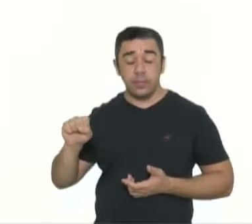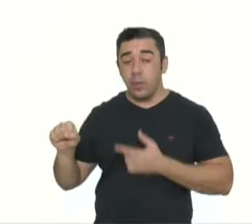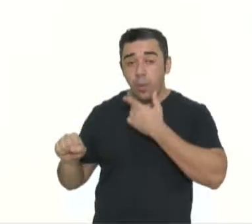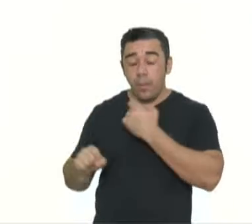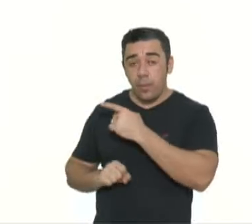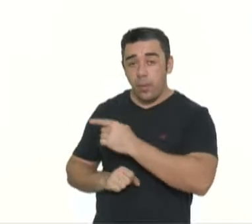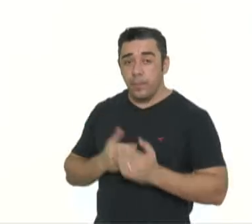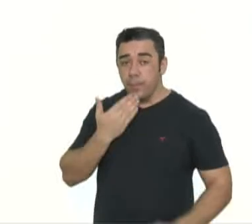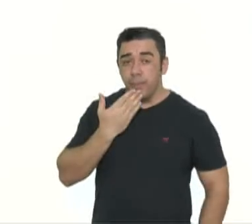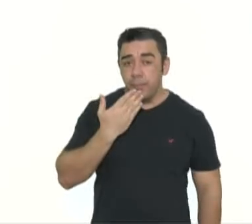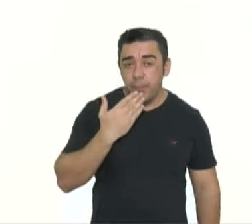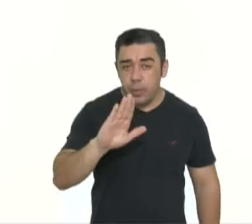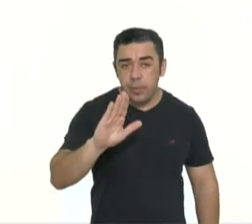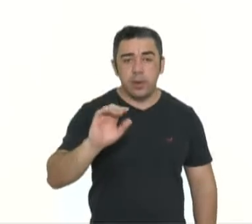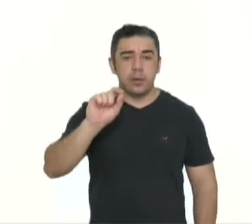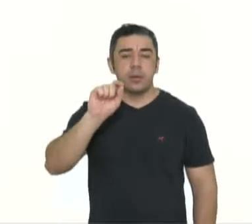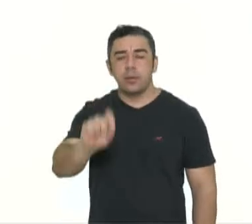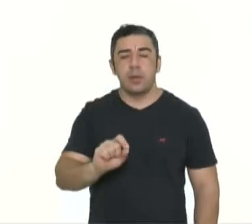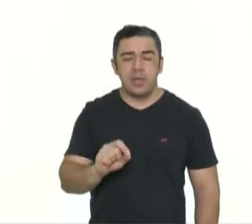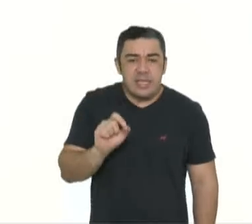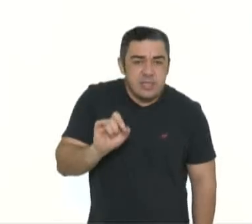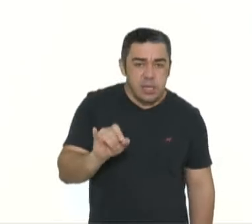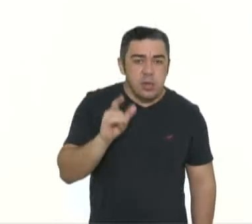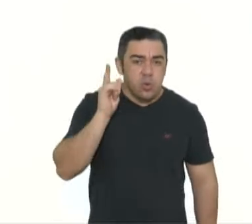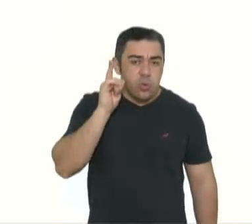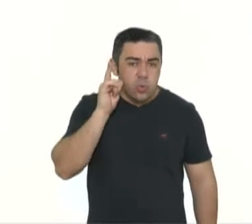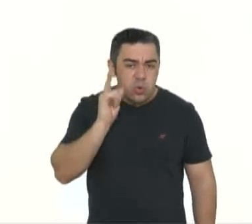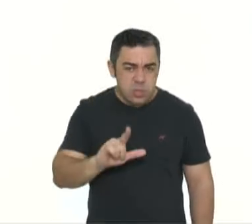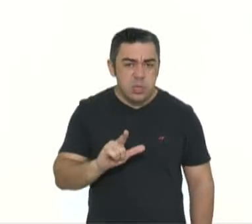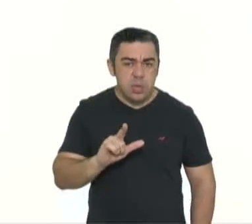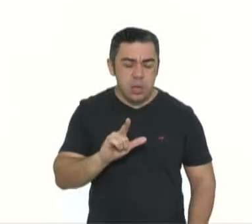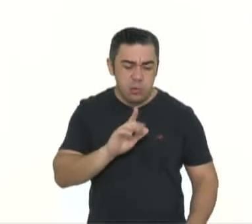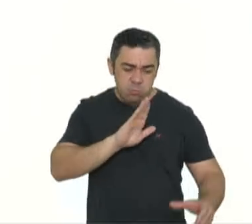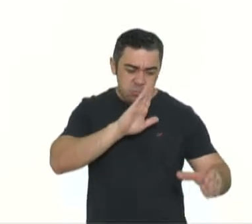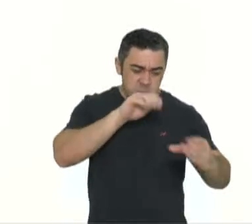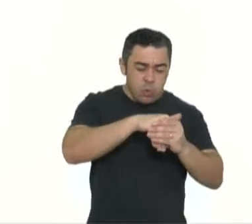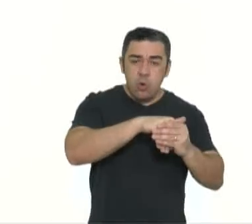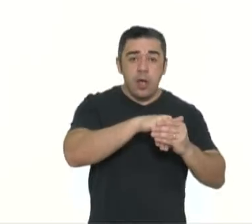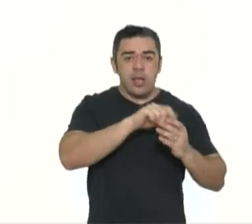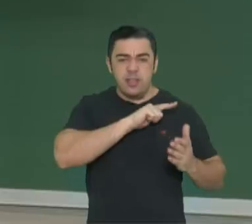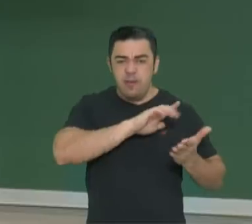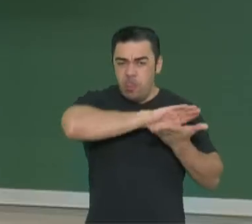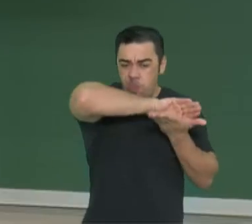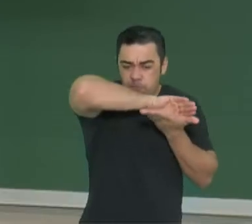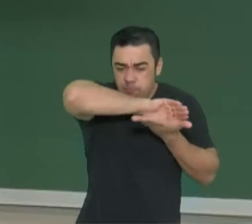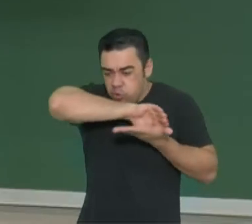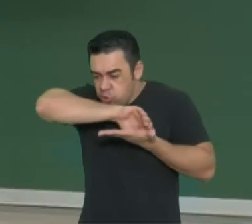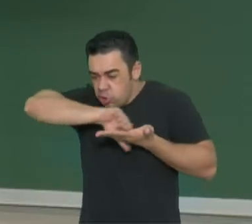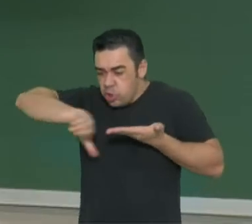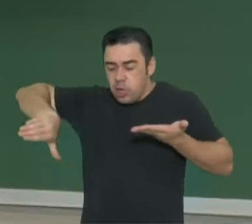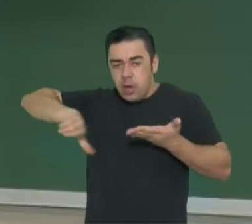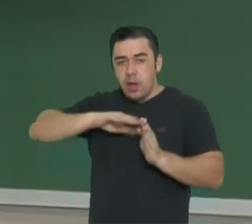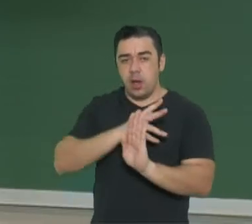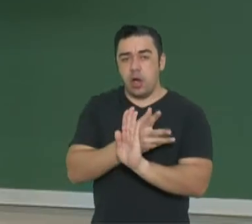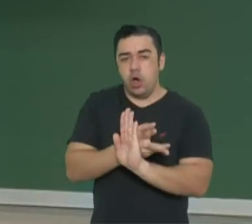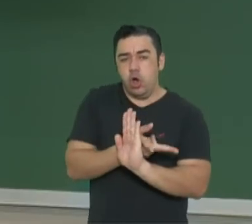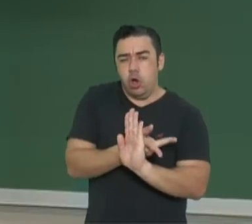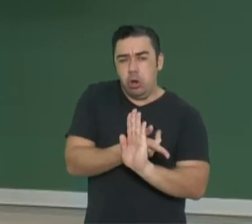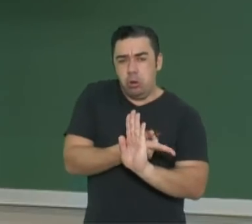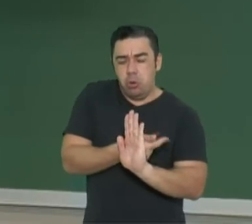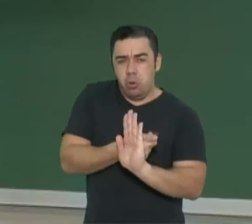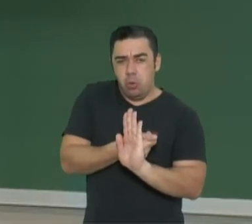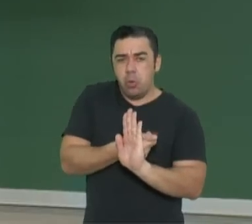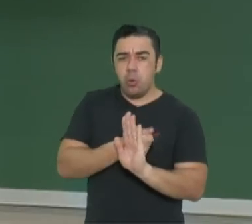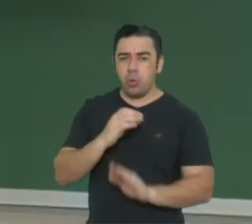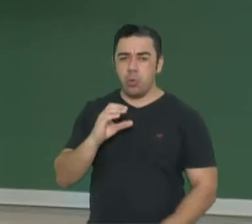prometia que, se eleito, iria varrer a corrupção do Brasil. E,